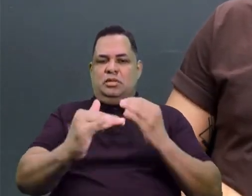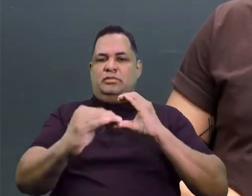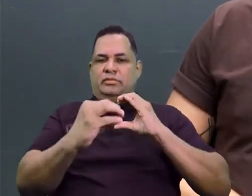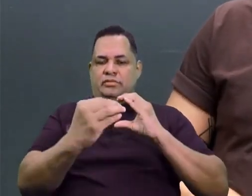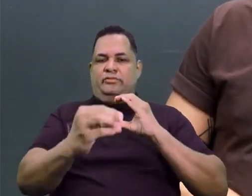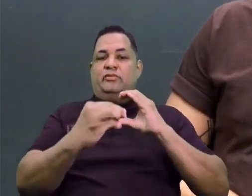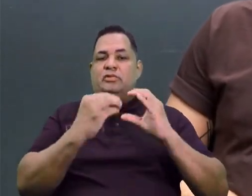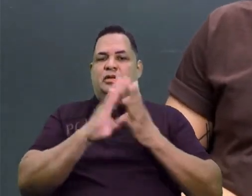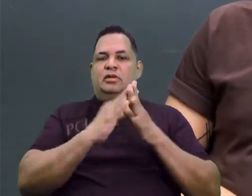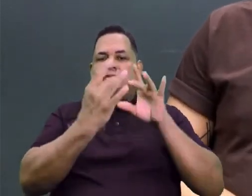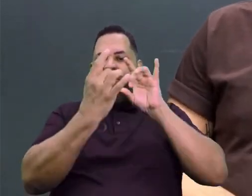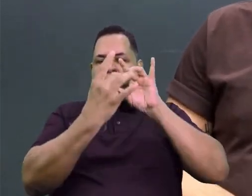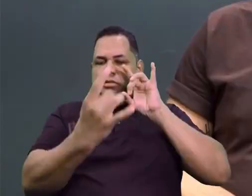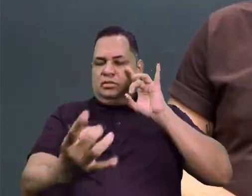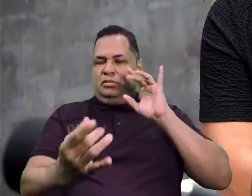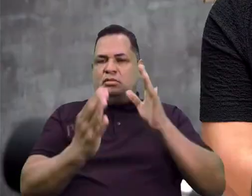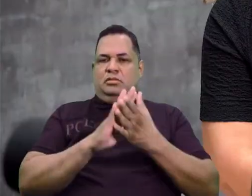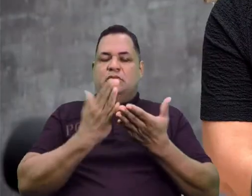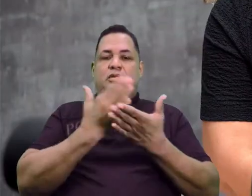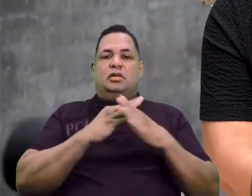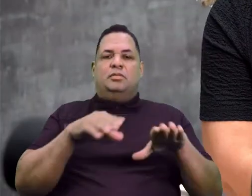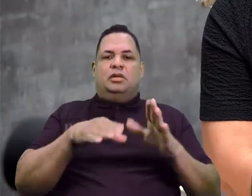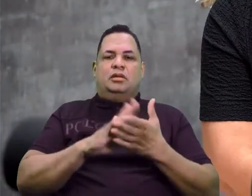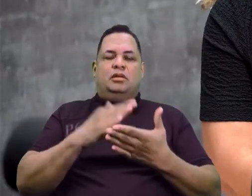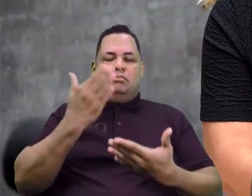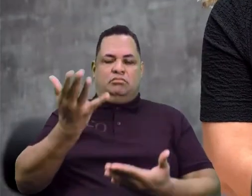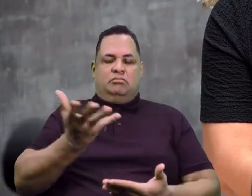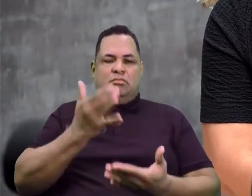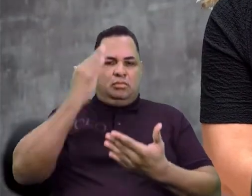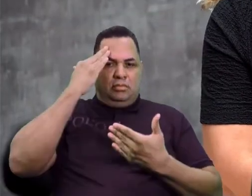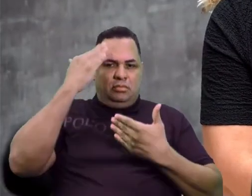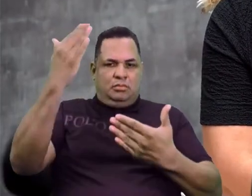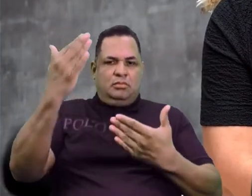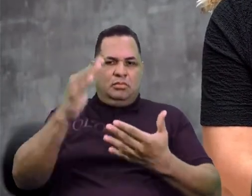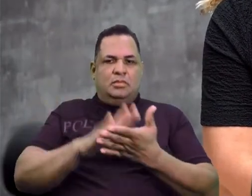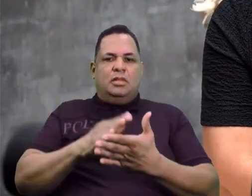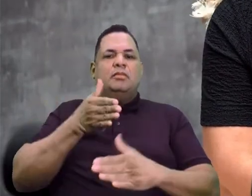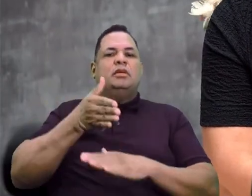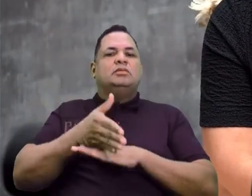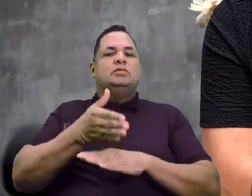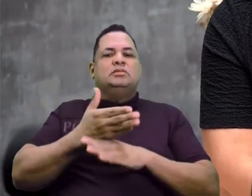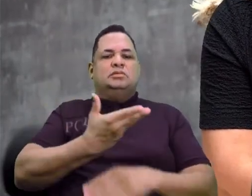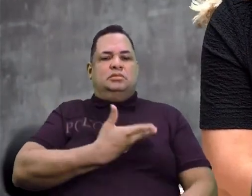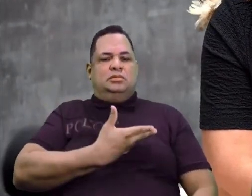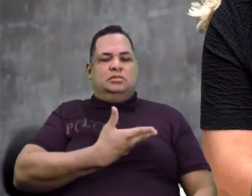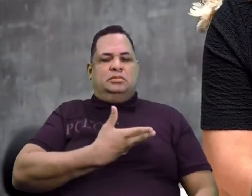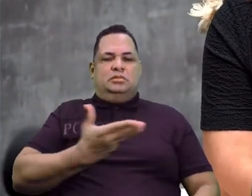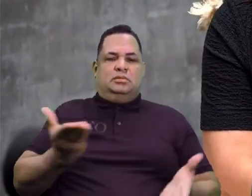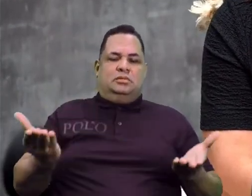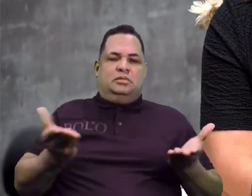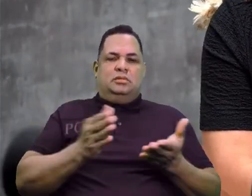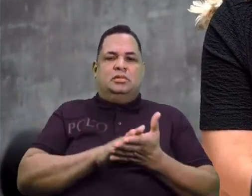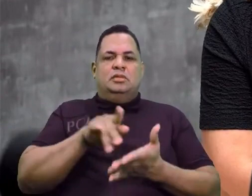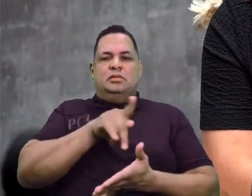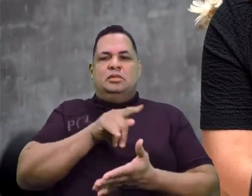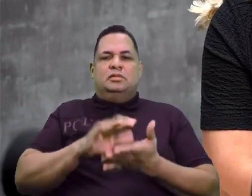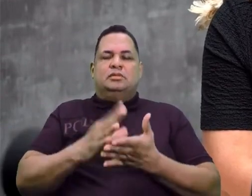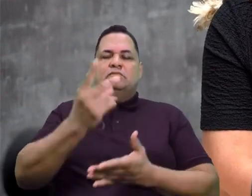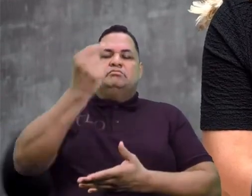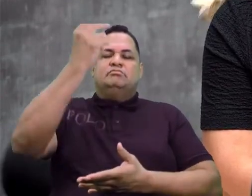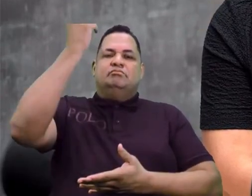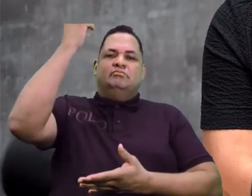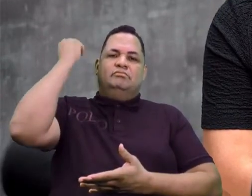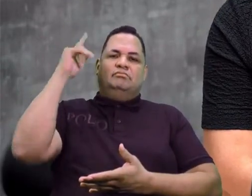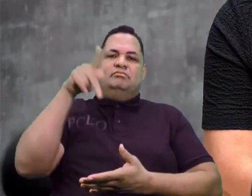feedback aqui, tá bom? E antes de encerrar, eu quero agradecer a participação da colega, professora de longa